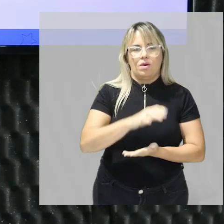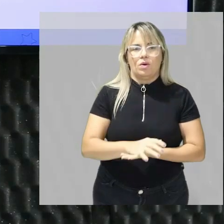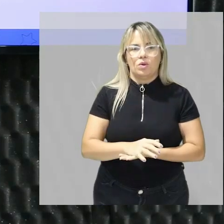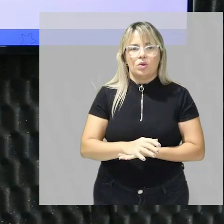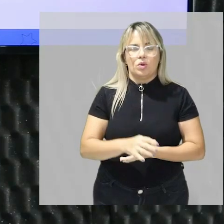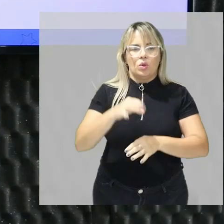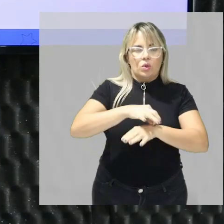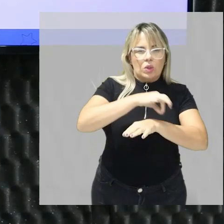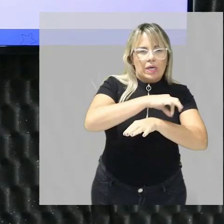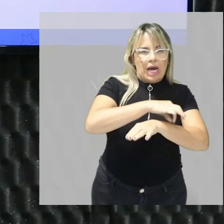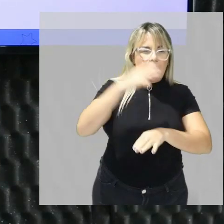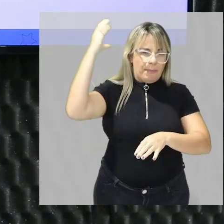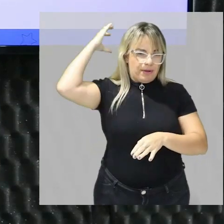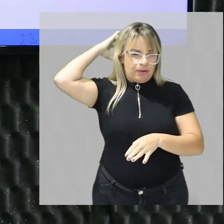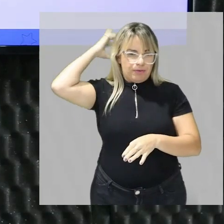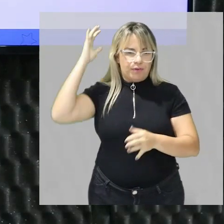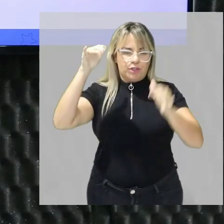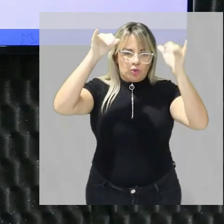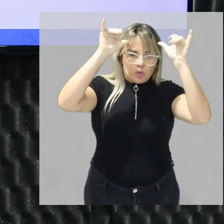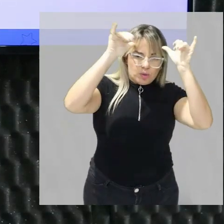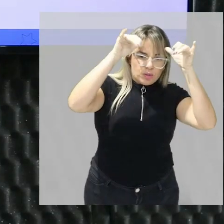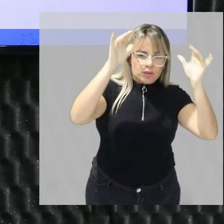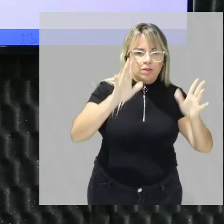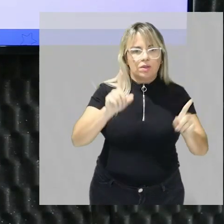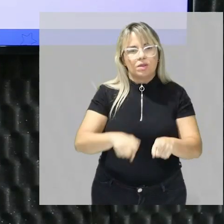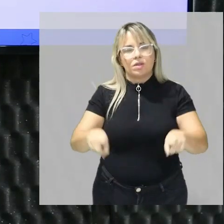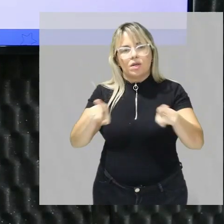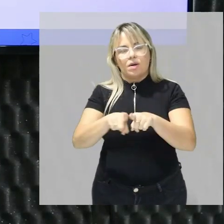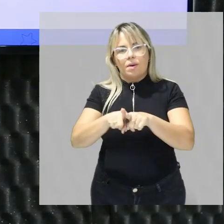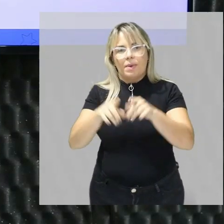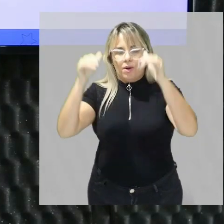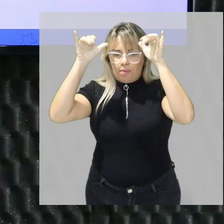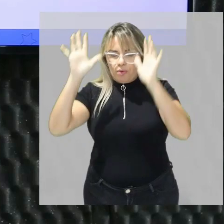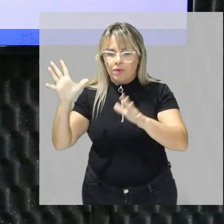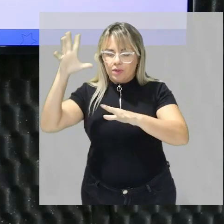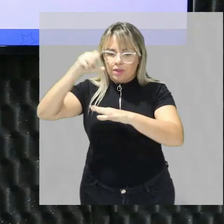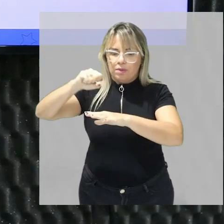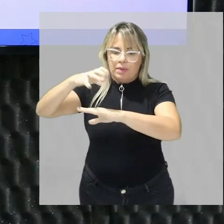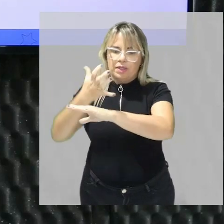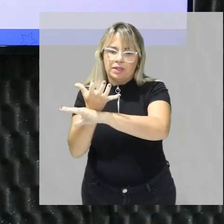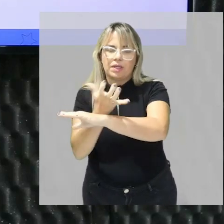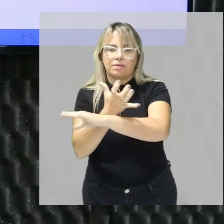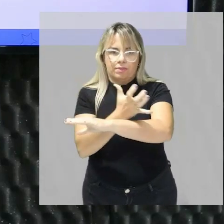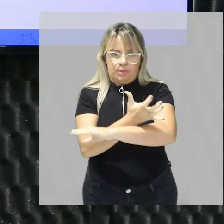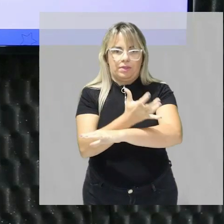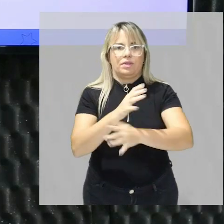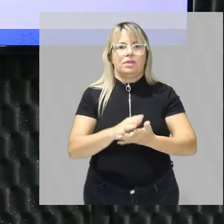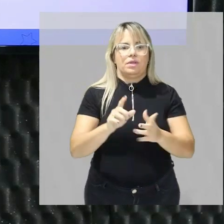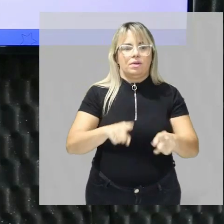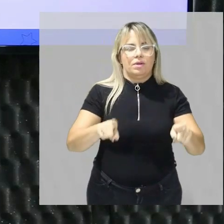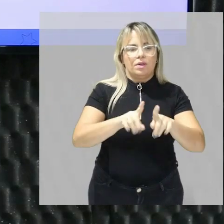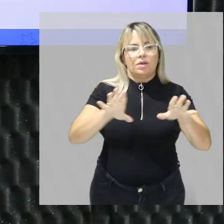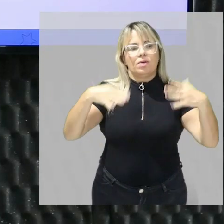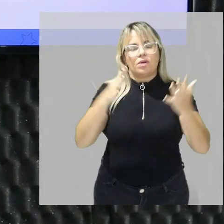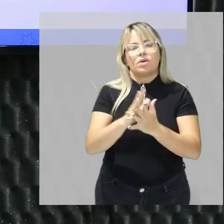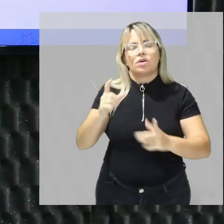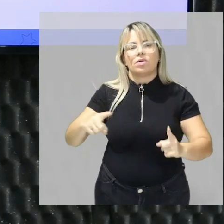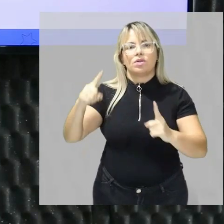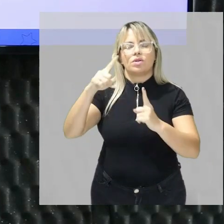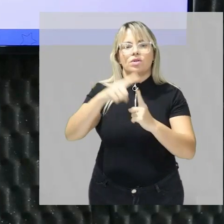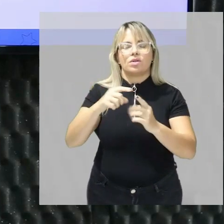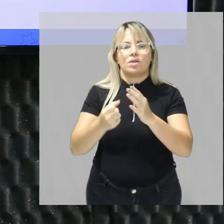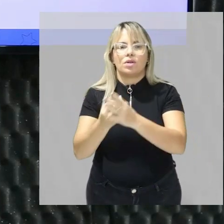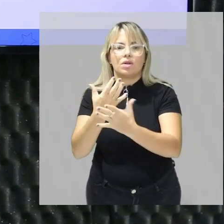né? Nós temos o búfalo que se alimenta das plantas. Então, ele quer saber o quê? Que tipo de relação